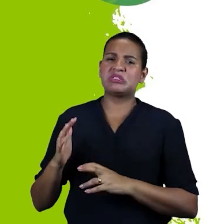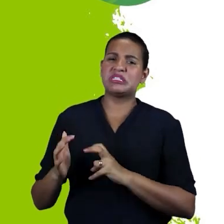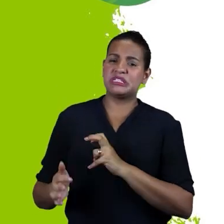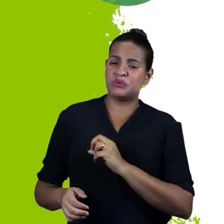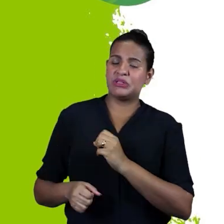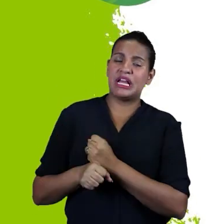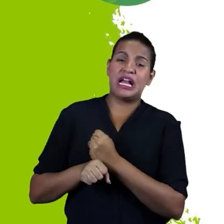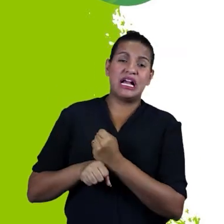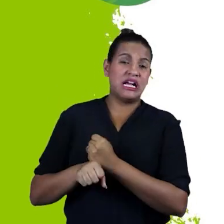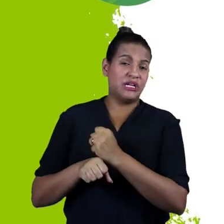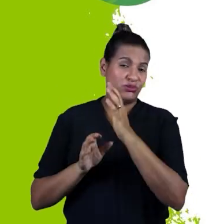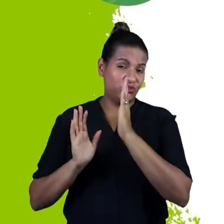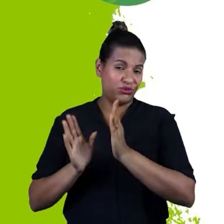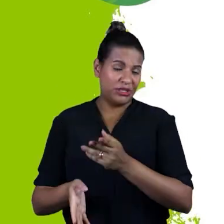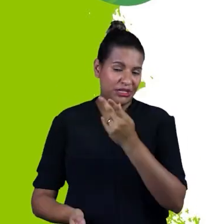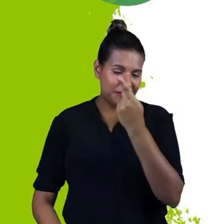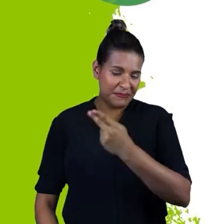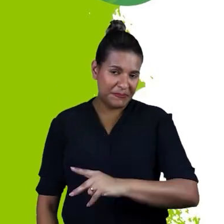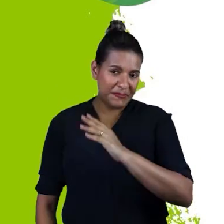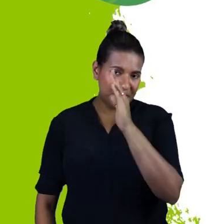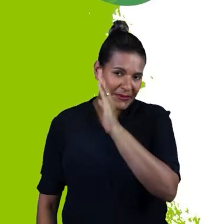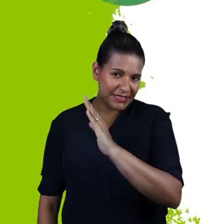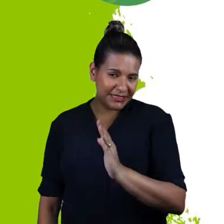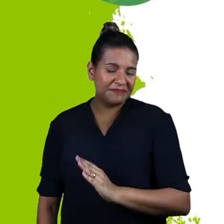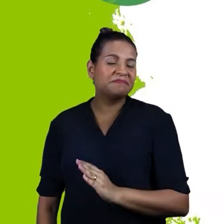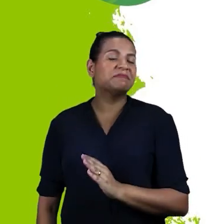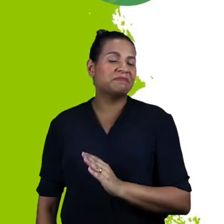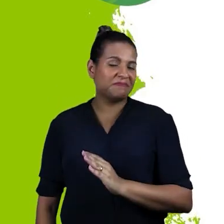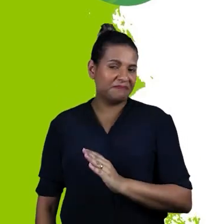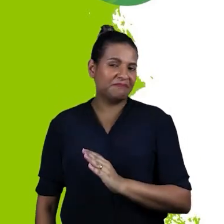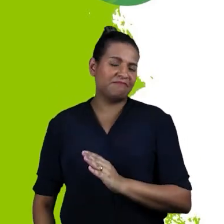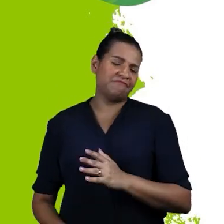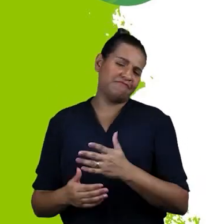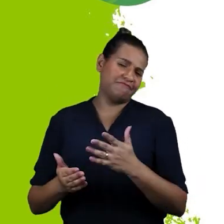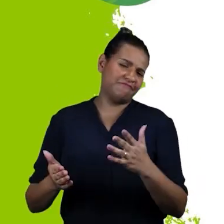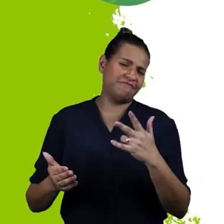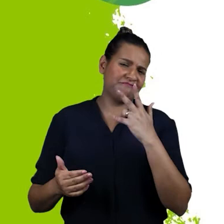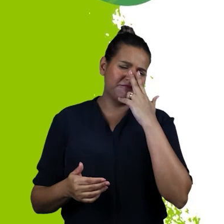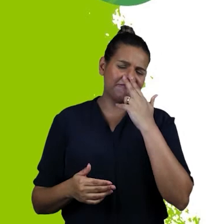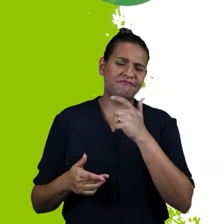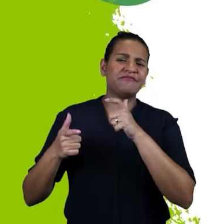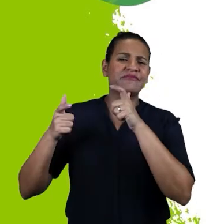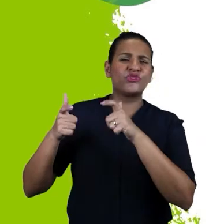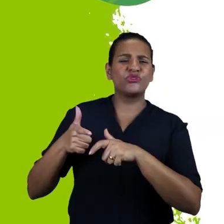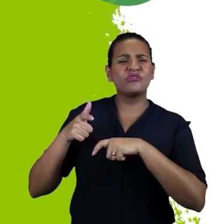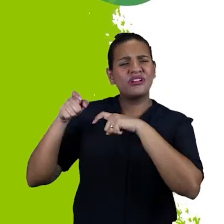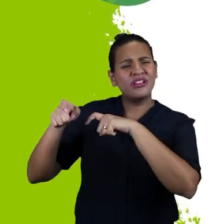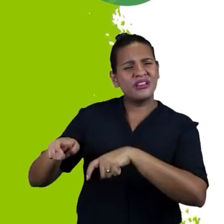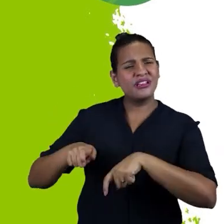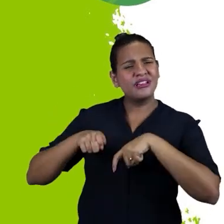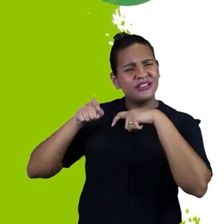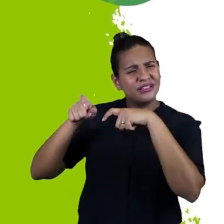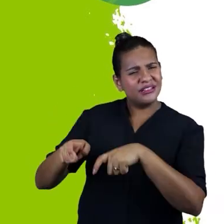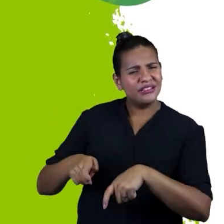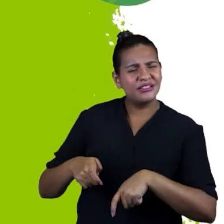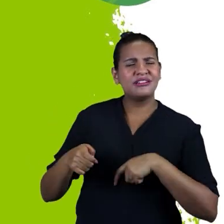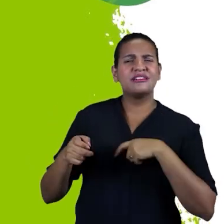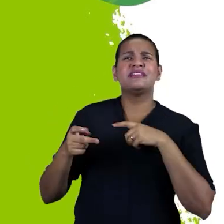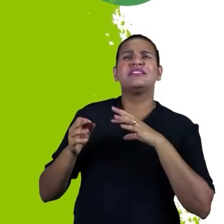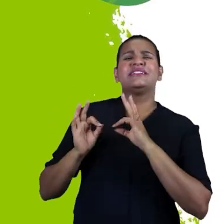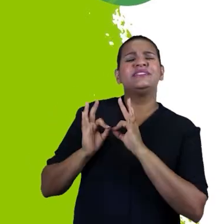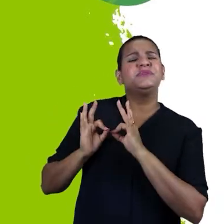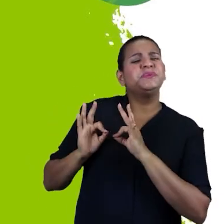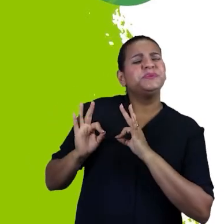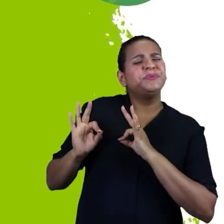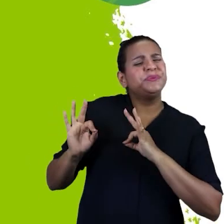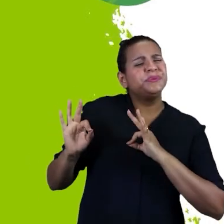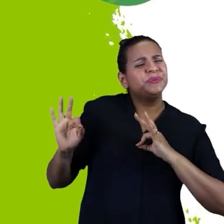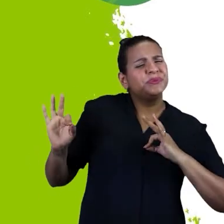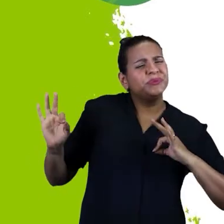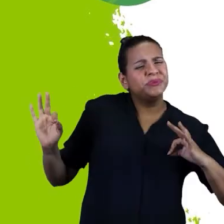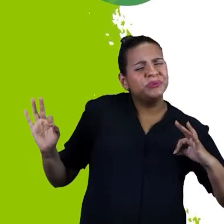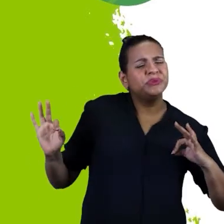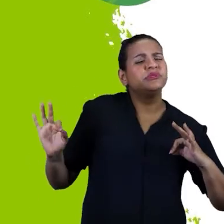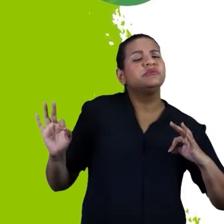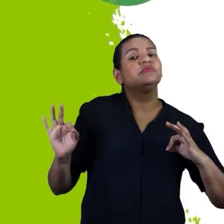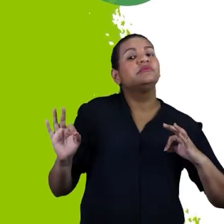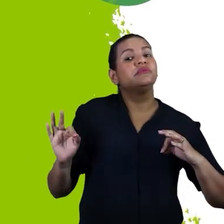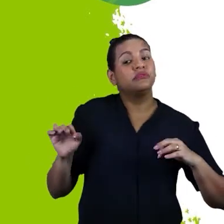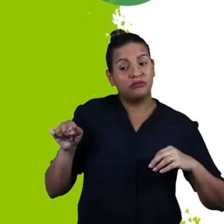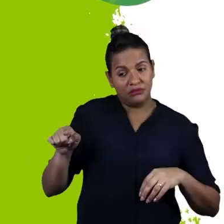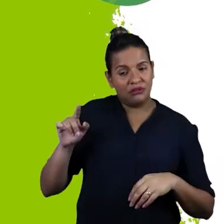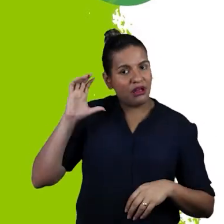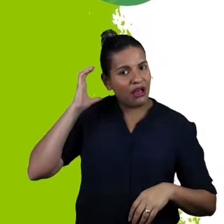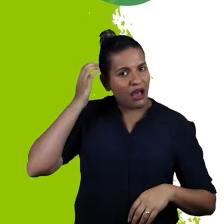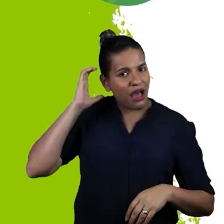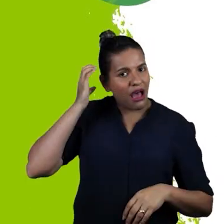só no Brasil, né, e é muito difundida, né? Então, mesmo nos rincões do país, em bairros muito afastados,